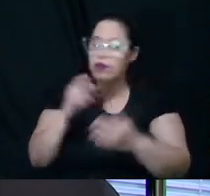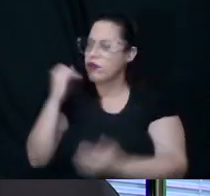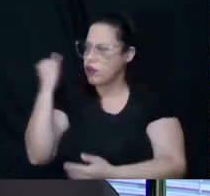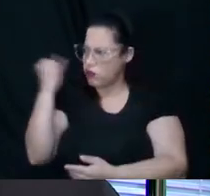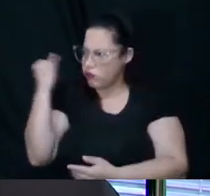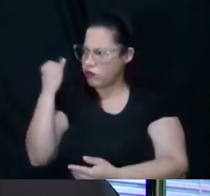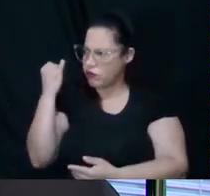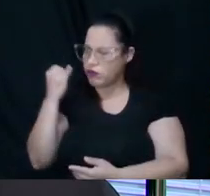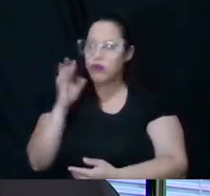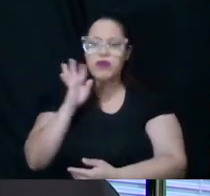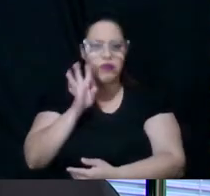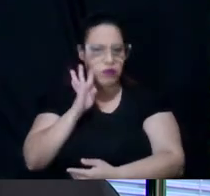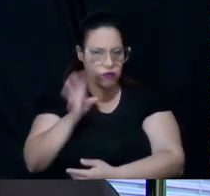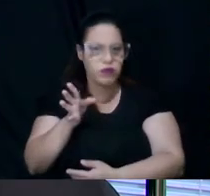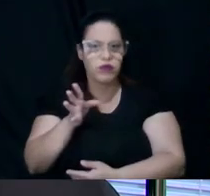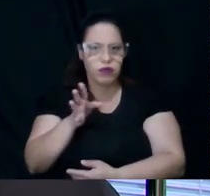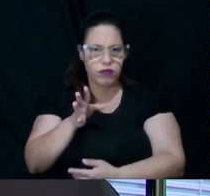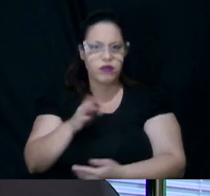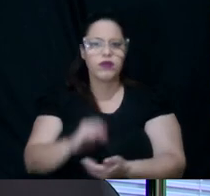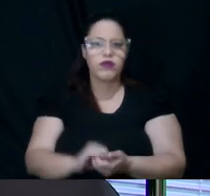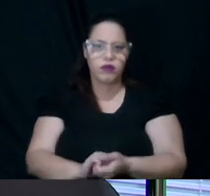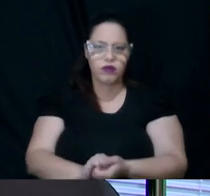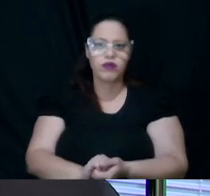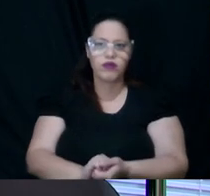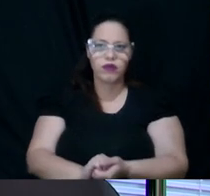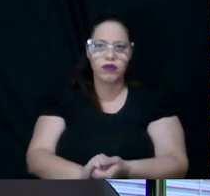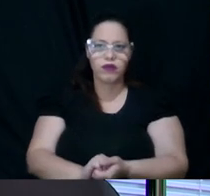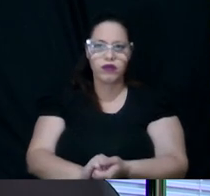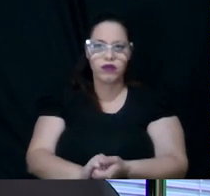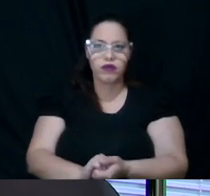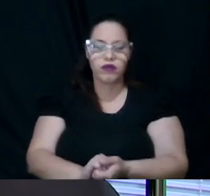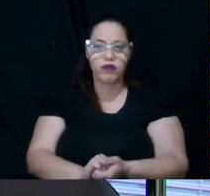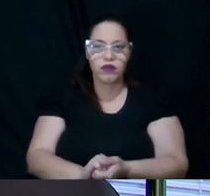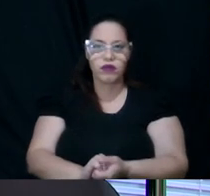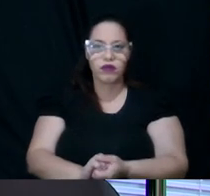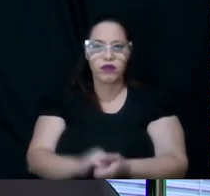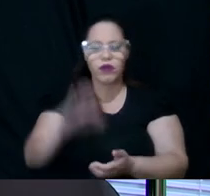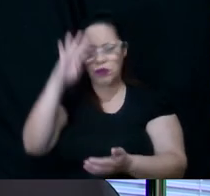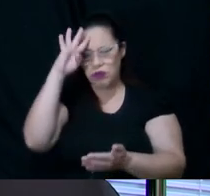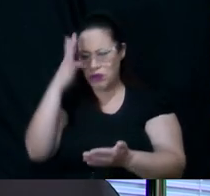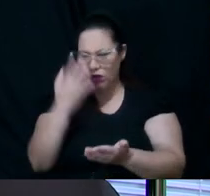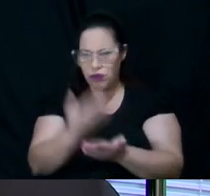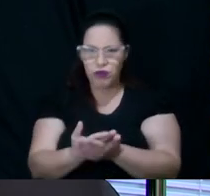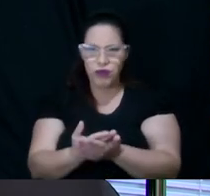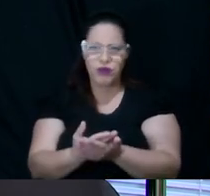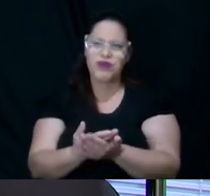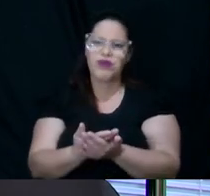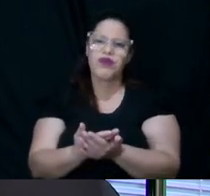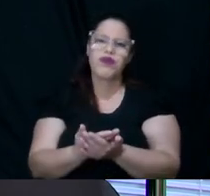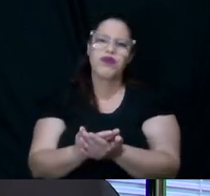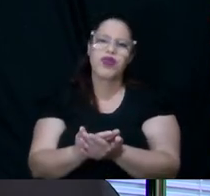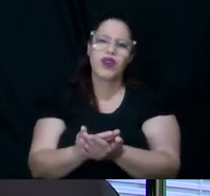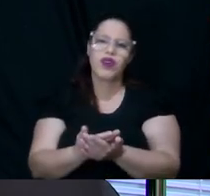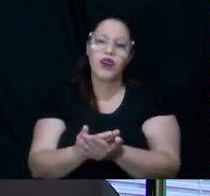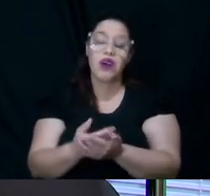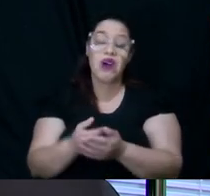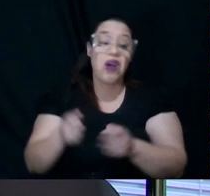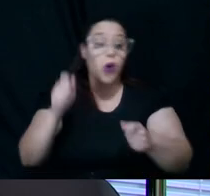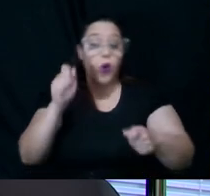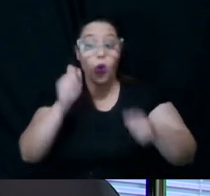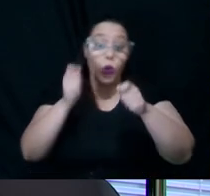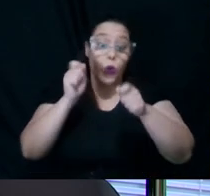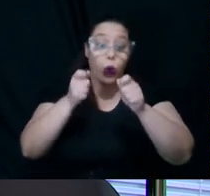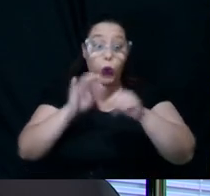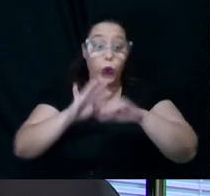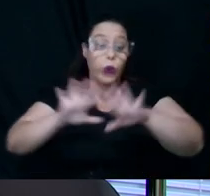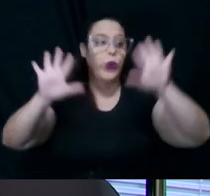importante. Inclusive, eu acredito que assim, não exista uma fórmula mágica hoje para a gente dizer o